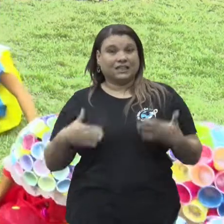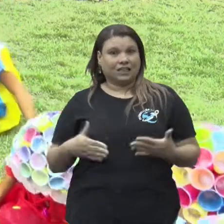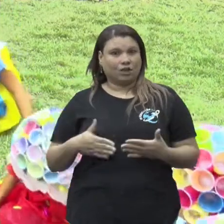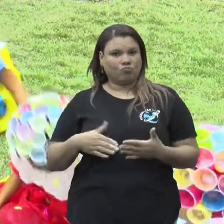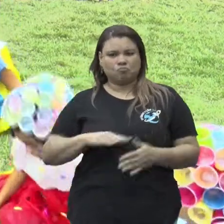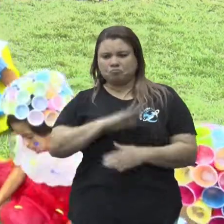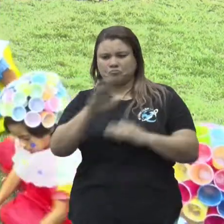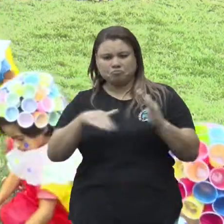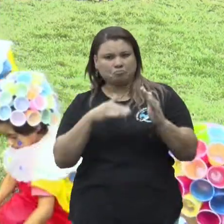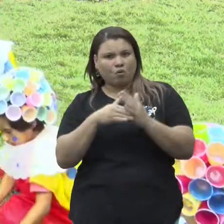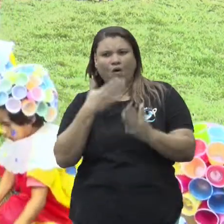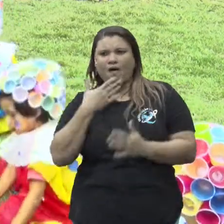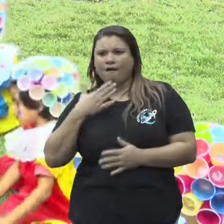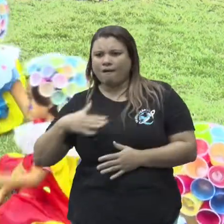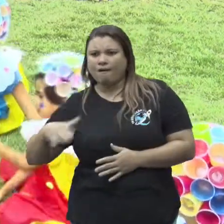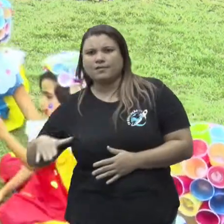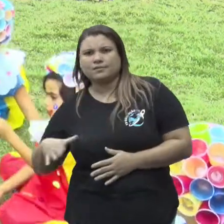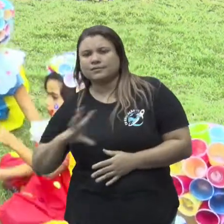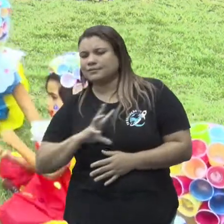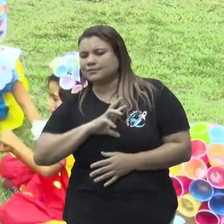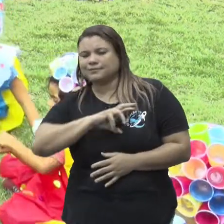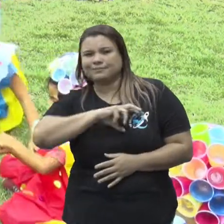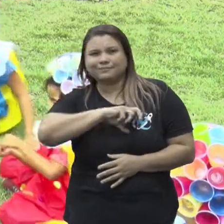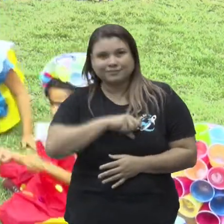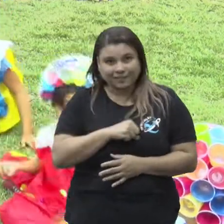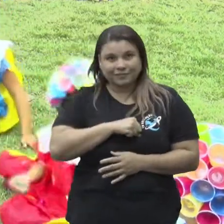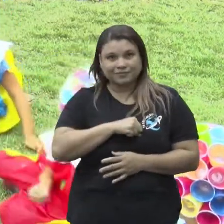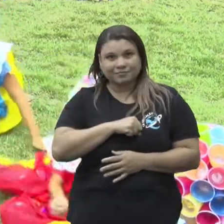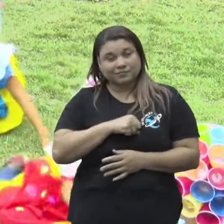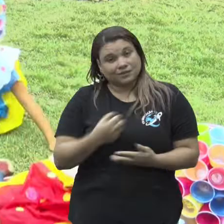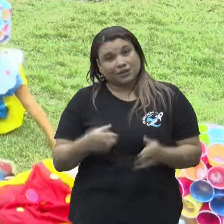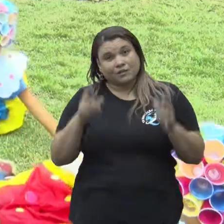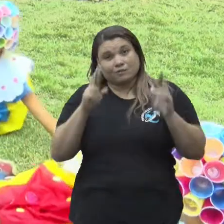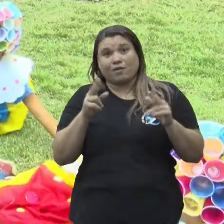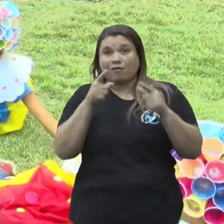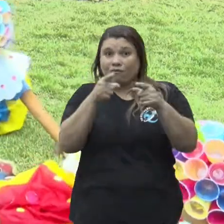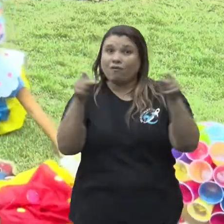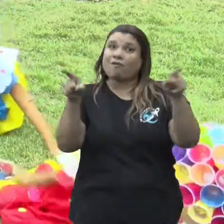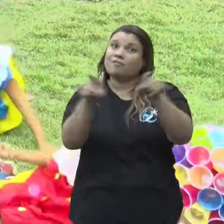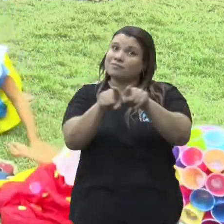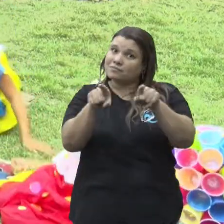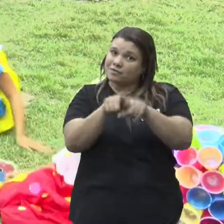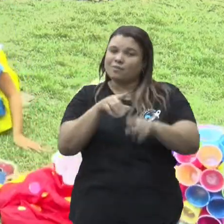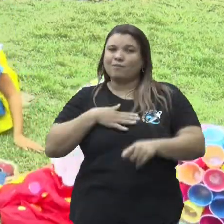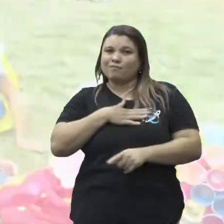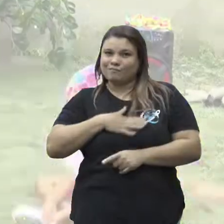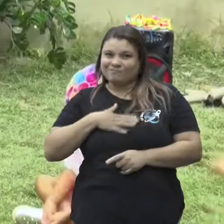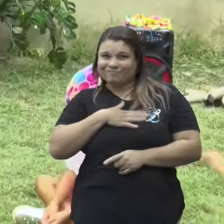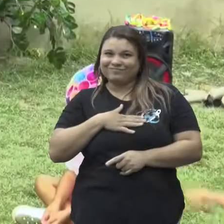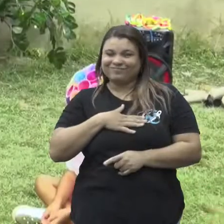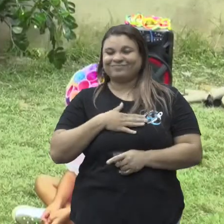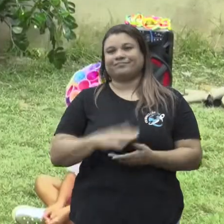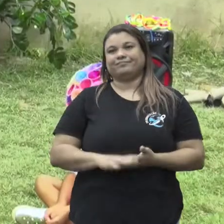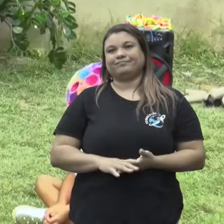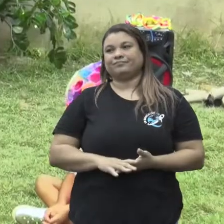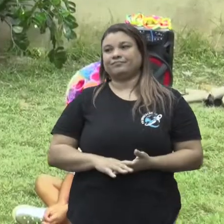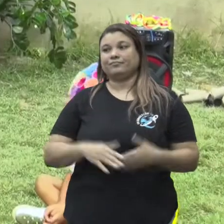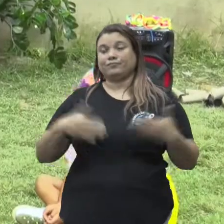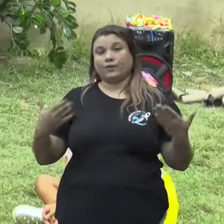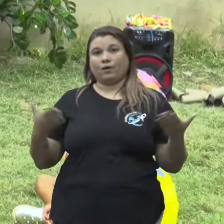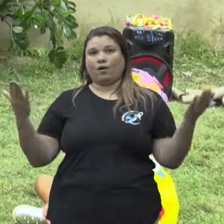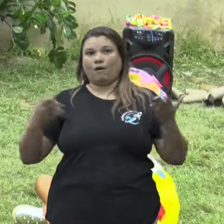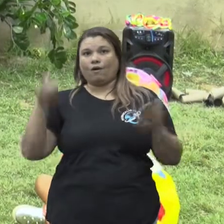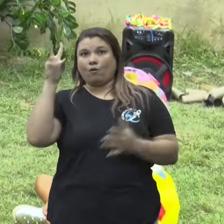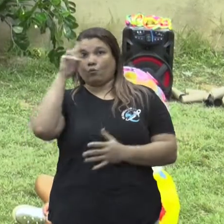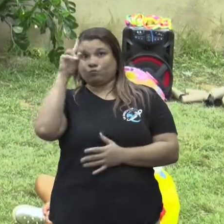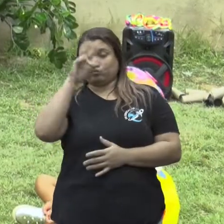que vocês gostem e em breve teremos aí o nosso fechamento do projeto. Até breve! Hora da contação de